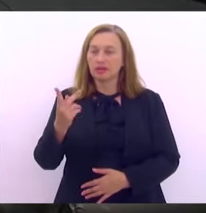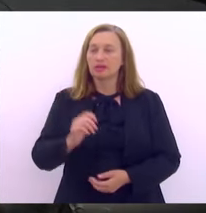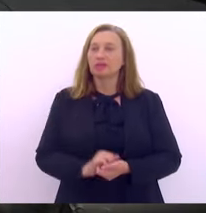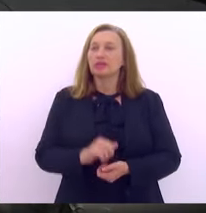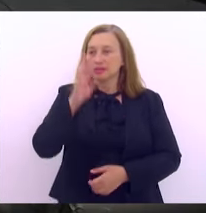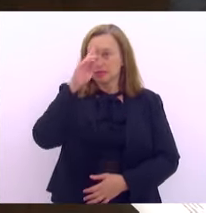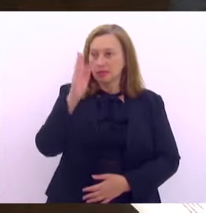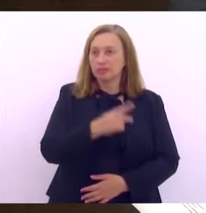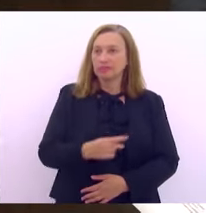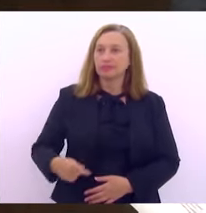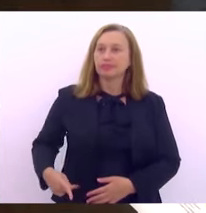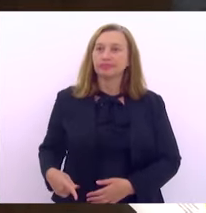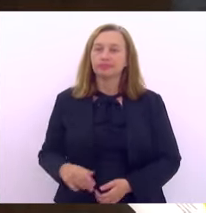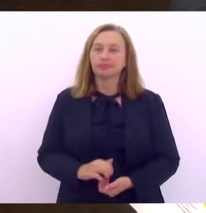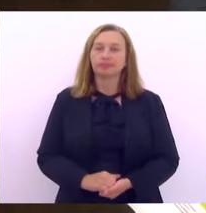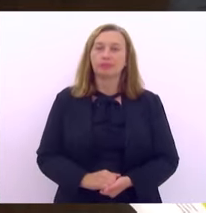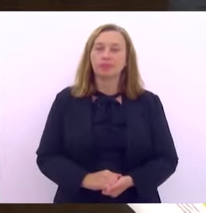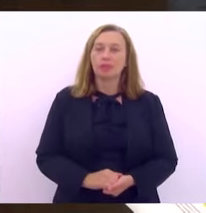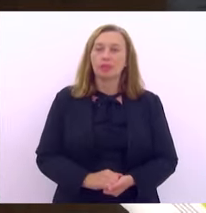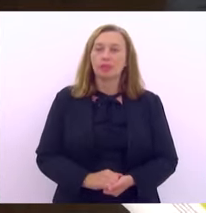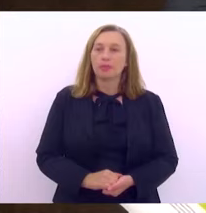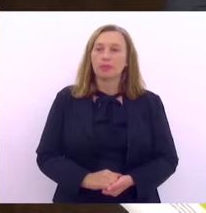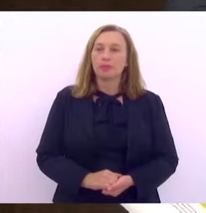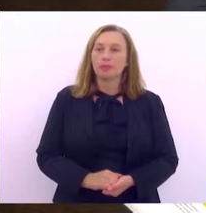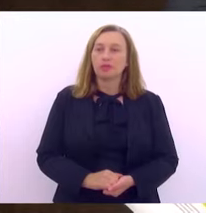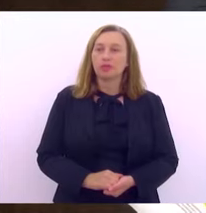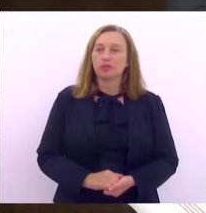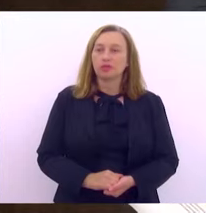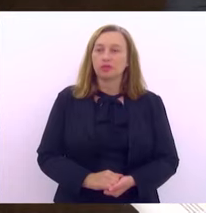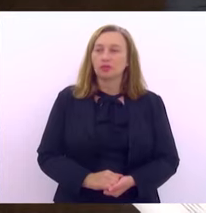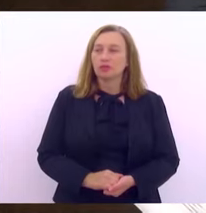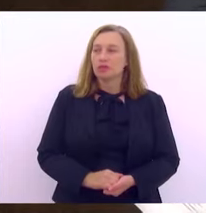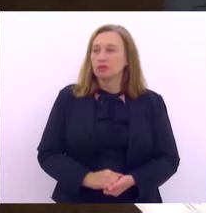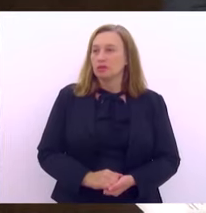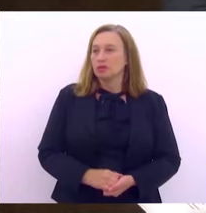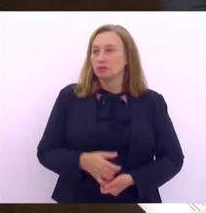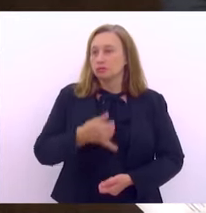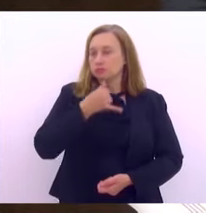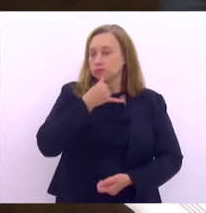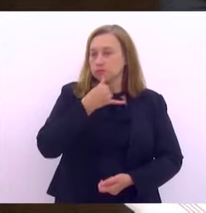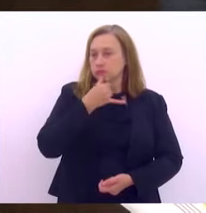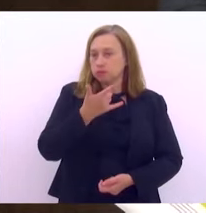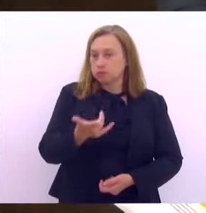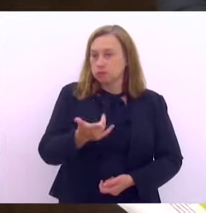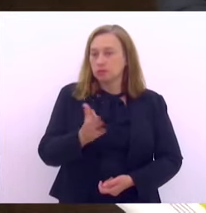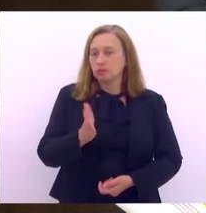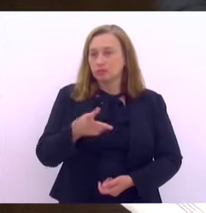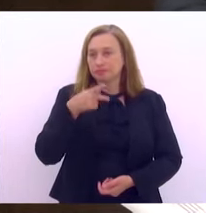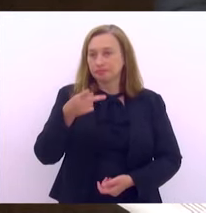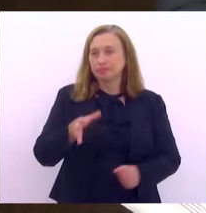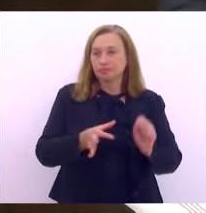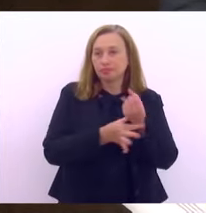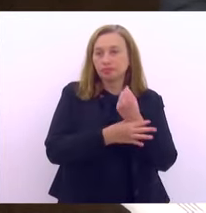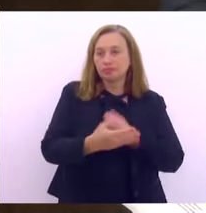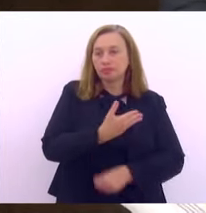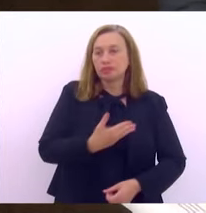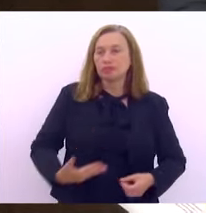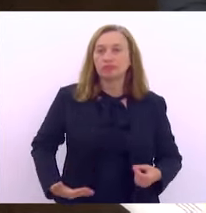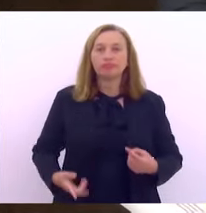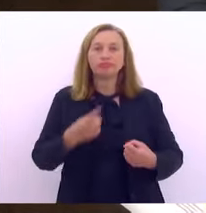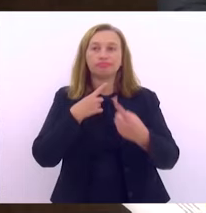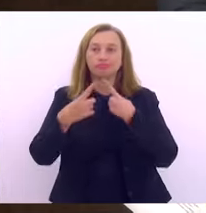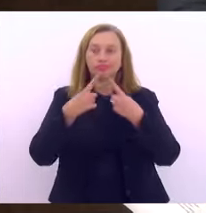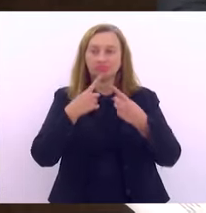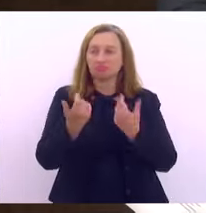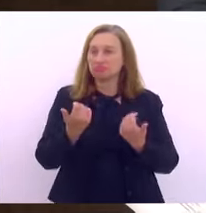Senhor presidente, semana, um ato causa revolta, né? Todos já falaram aqui da segurança pública, a gente vem discutindo muito isso, principalmente da